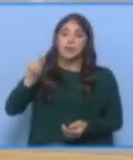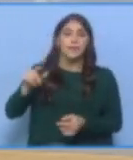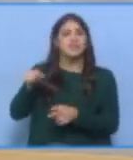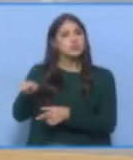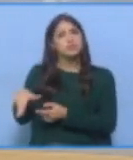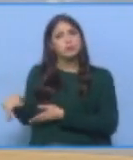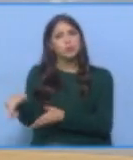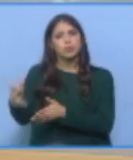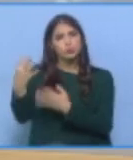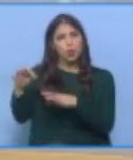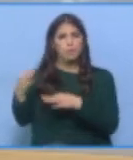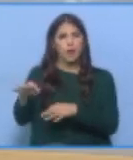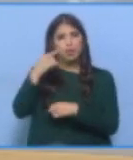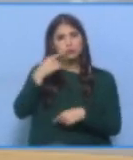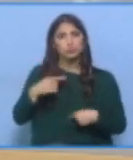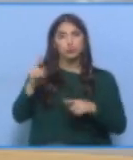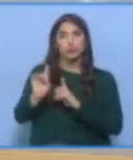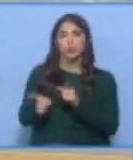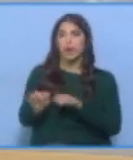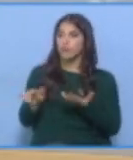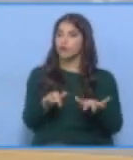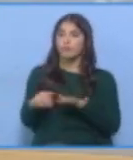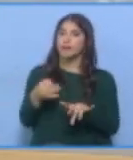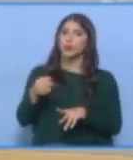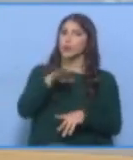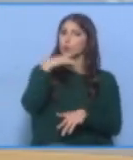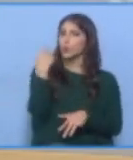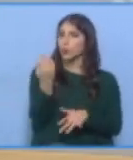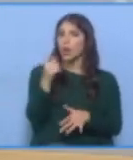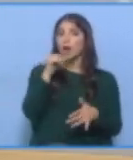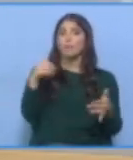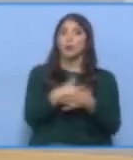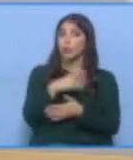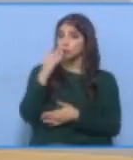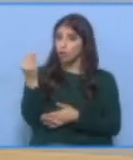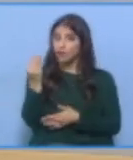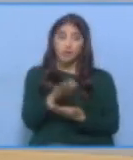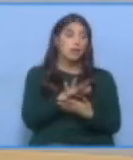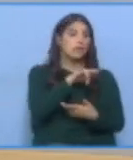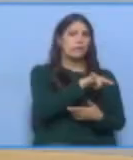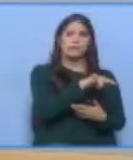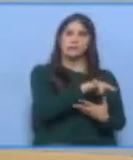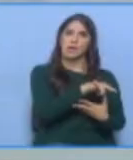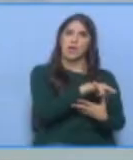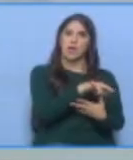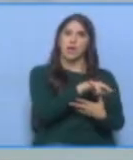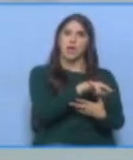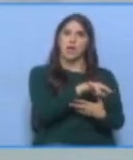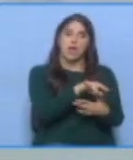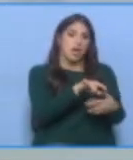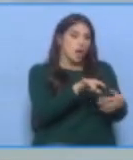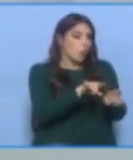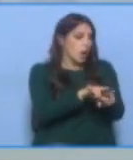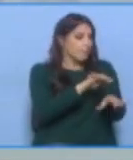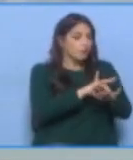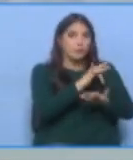normal veio-se mostrar um grande informático. Morreu muito jovem. Isso é uma dimensão mais, enfim, não profissional,